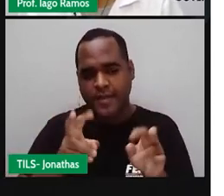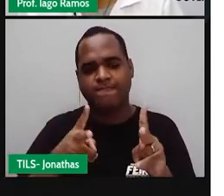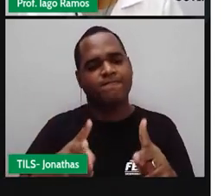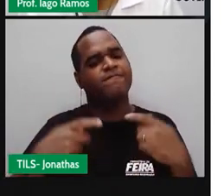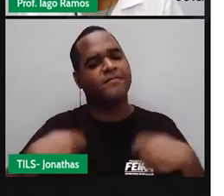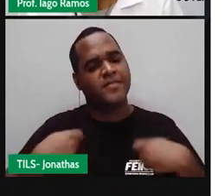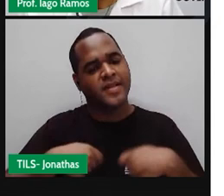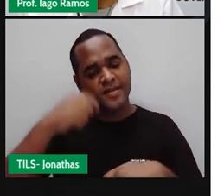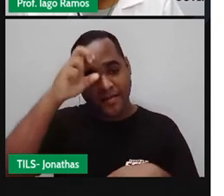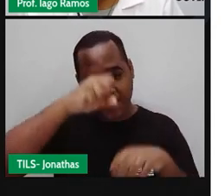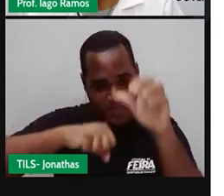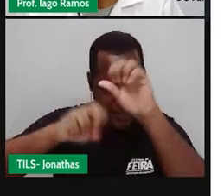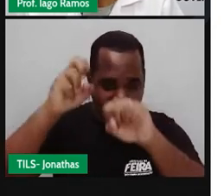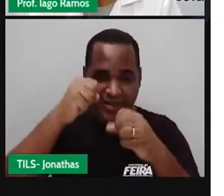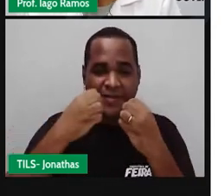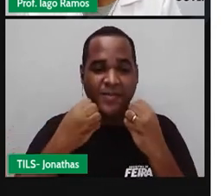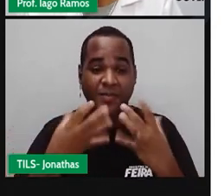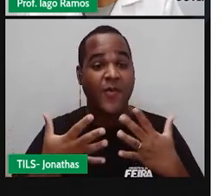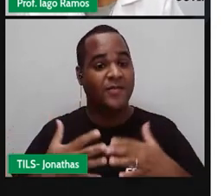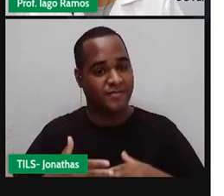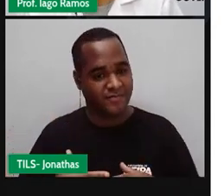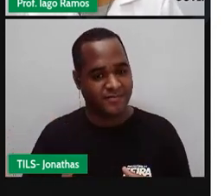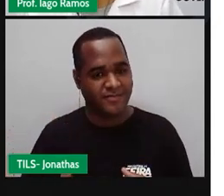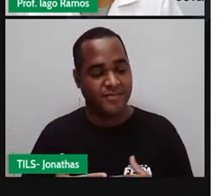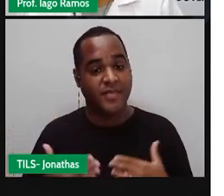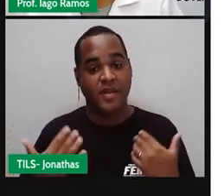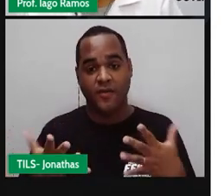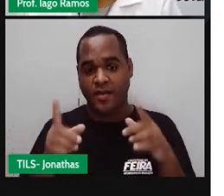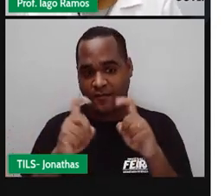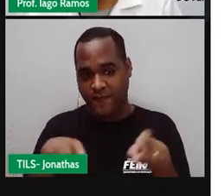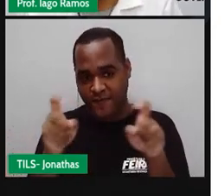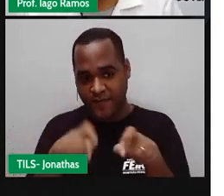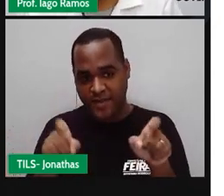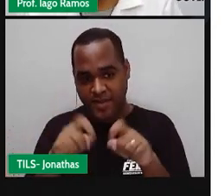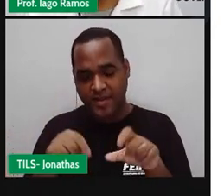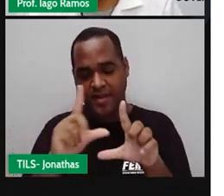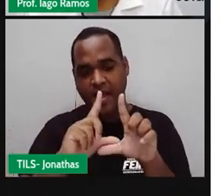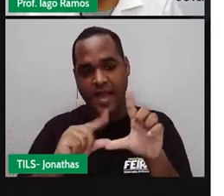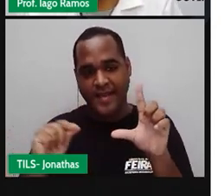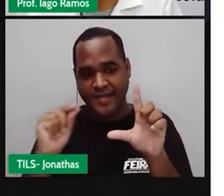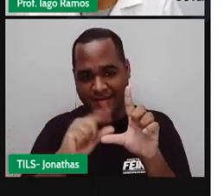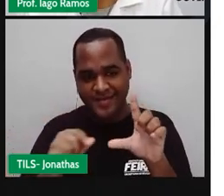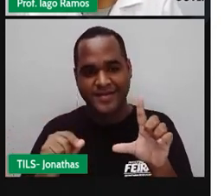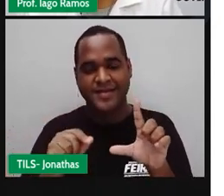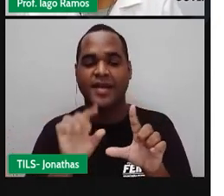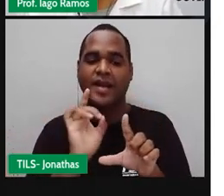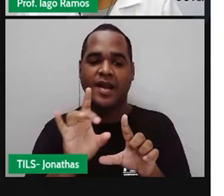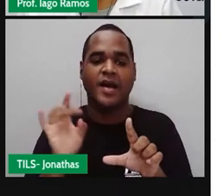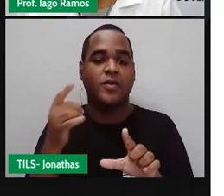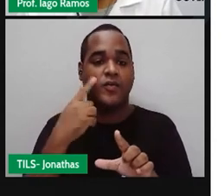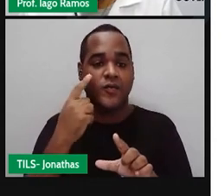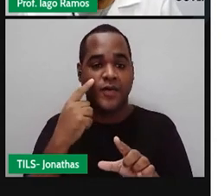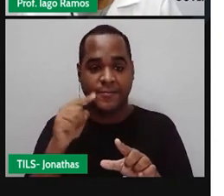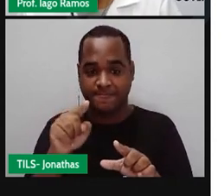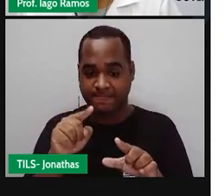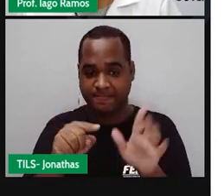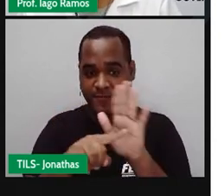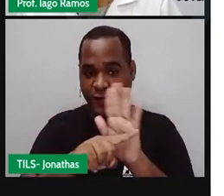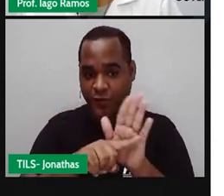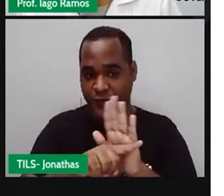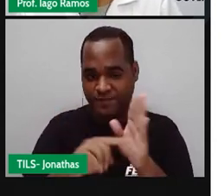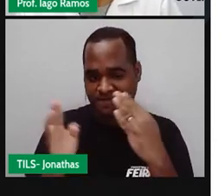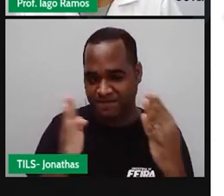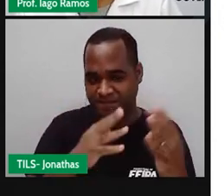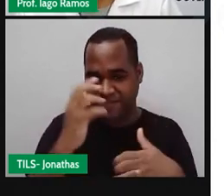continuar aprendendo aí certo acessando os links que eu vou deixar na descrição aí da